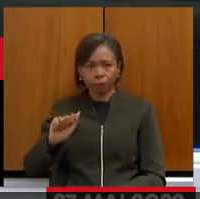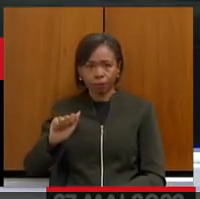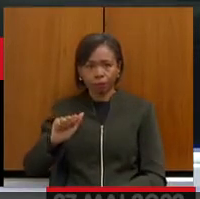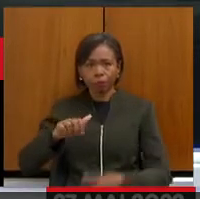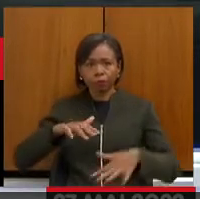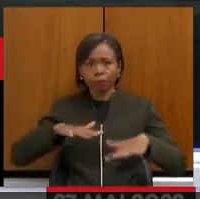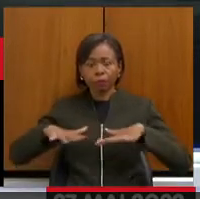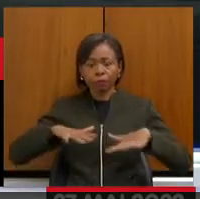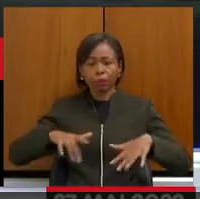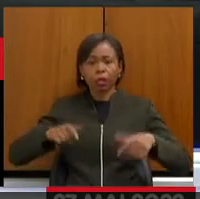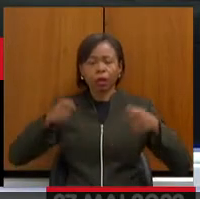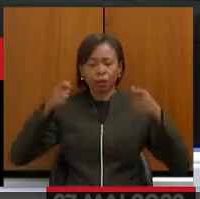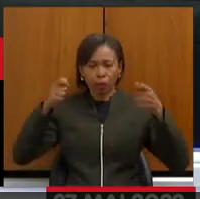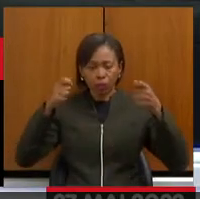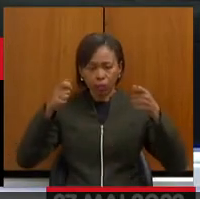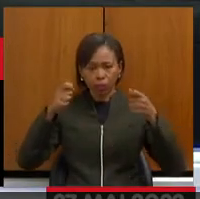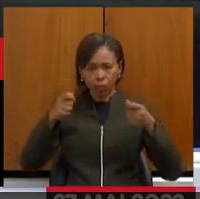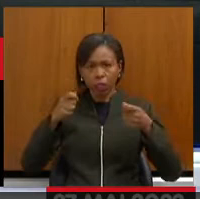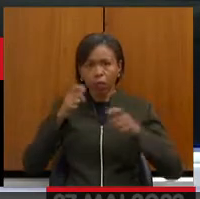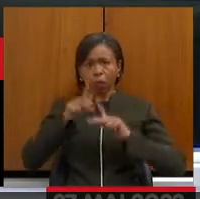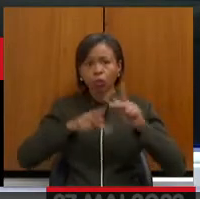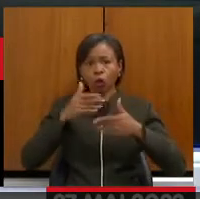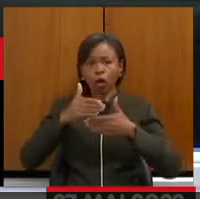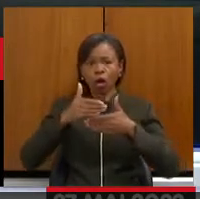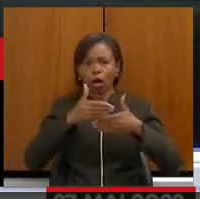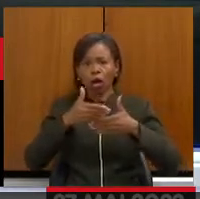Movimento dos atingidos por barragem